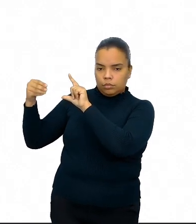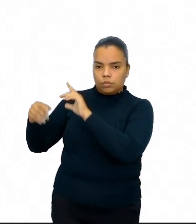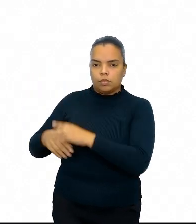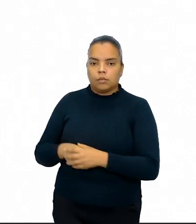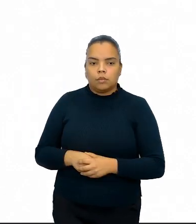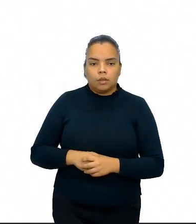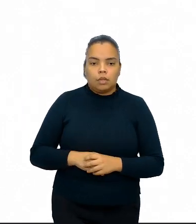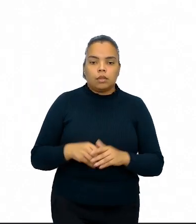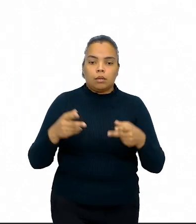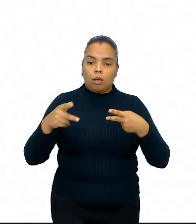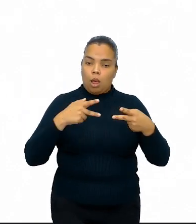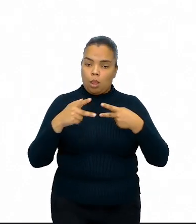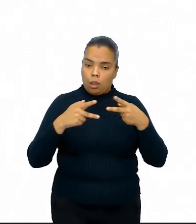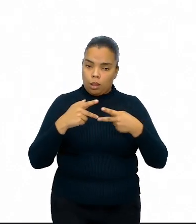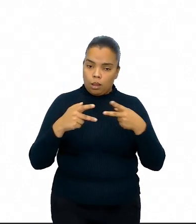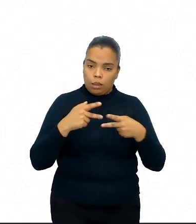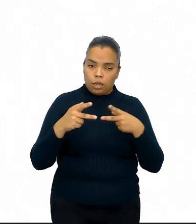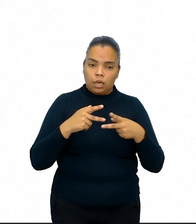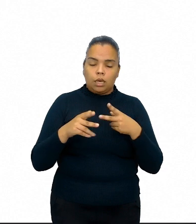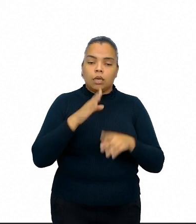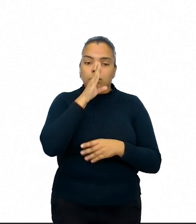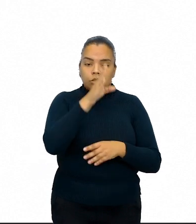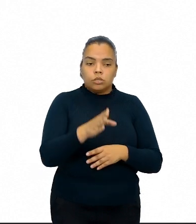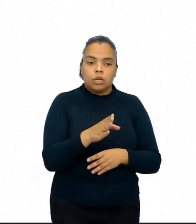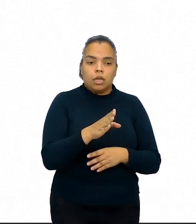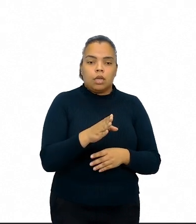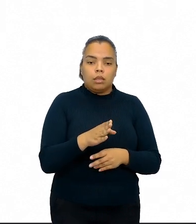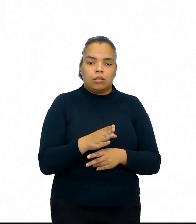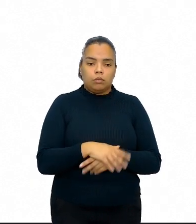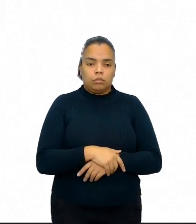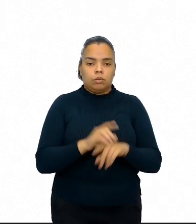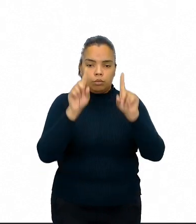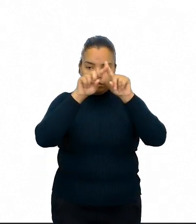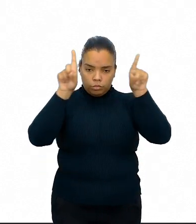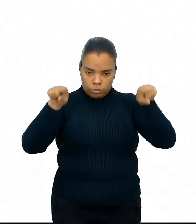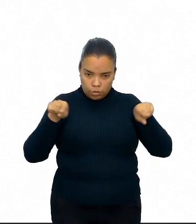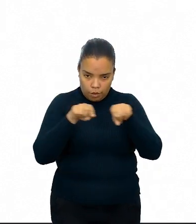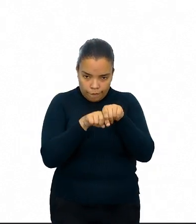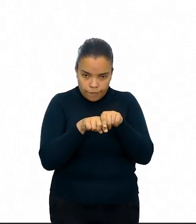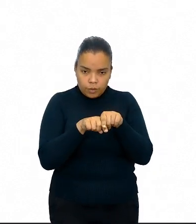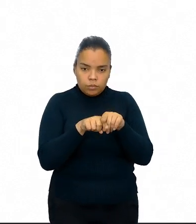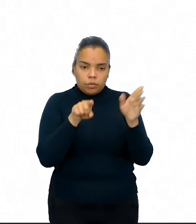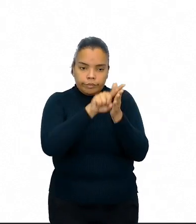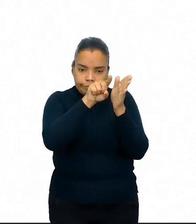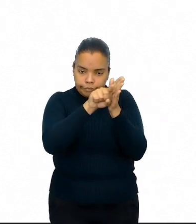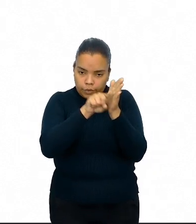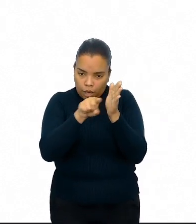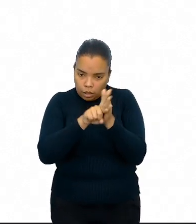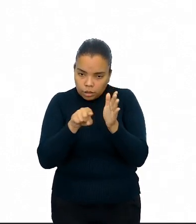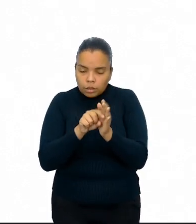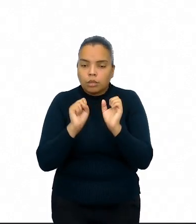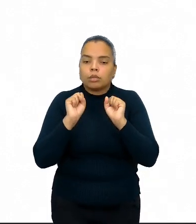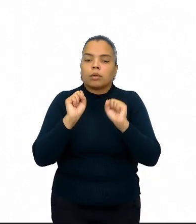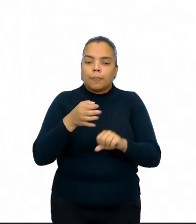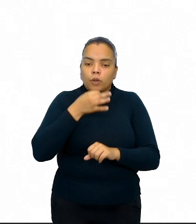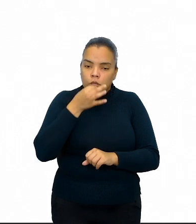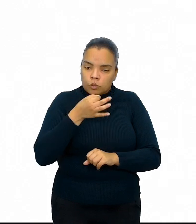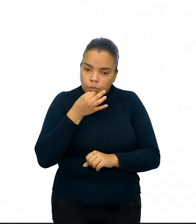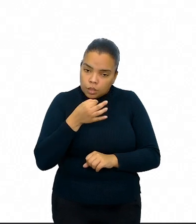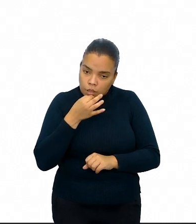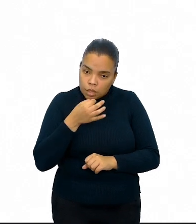cujo link direciona para o nosso formulário, onde vocês podem deixar sugestões, críticas, elogios,